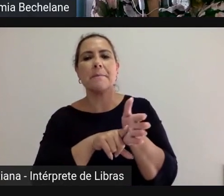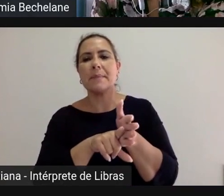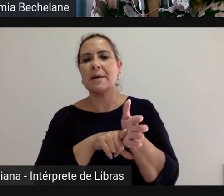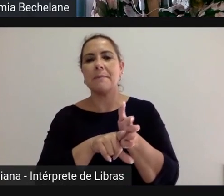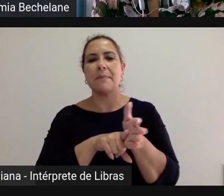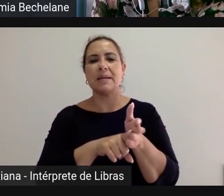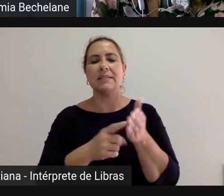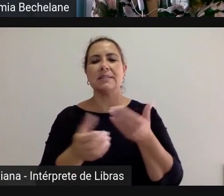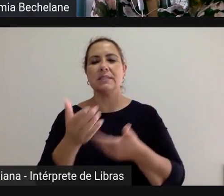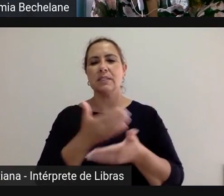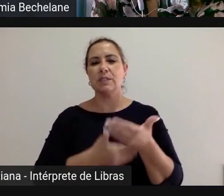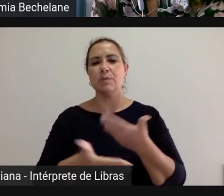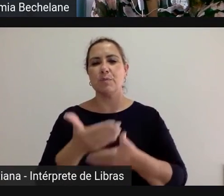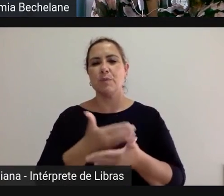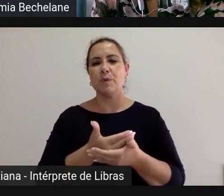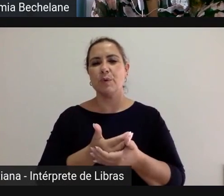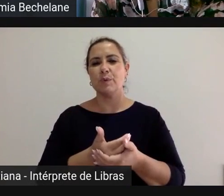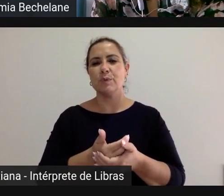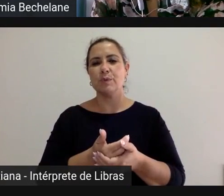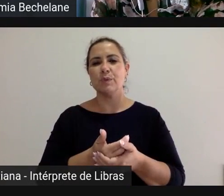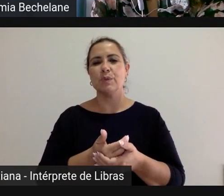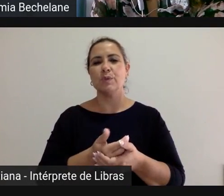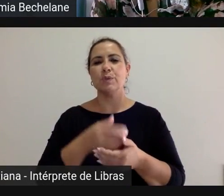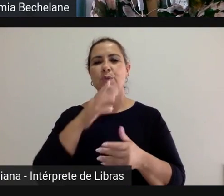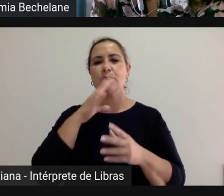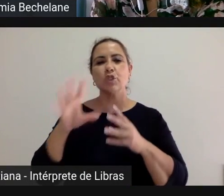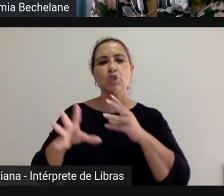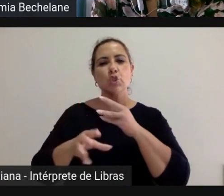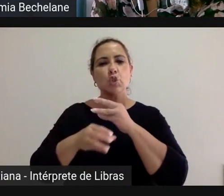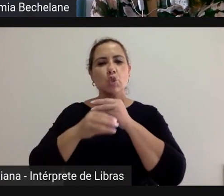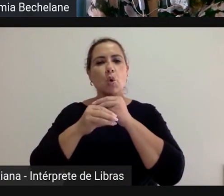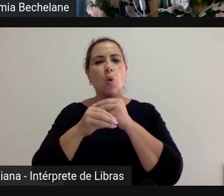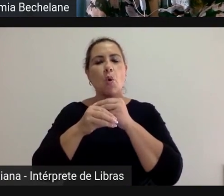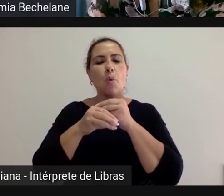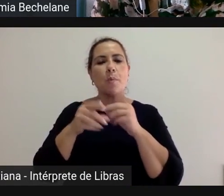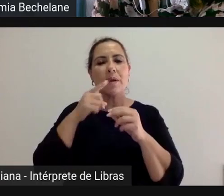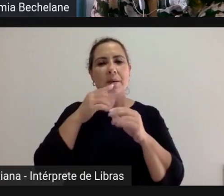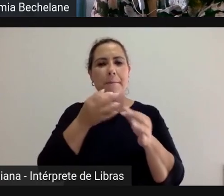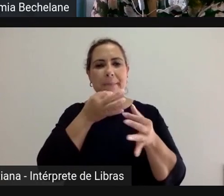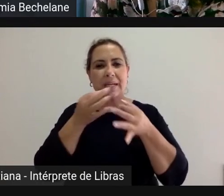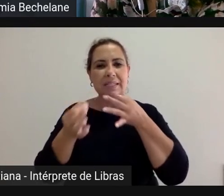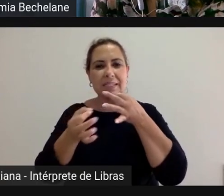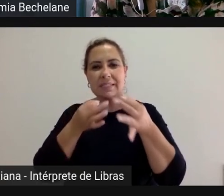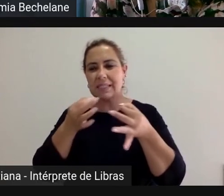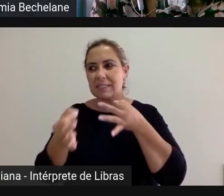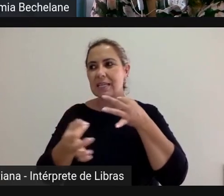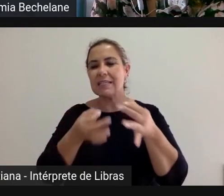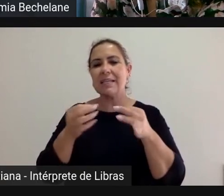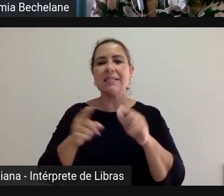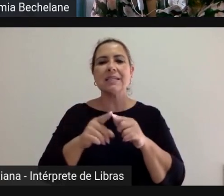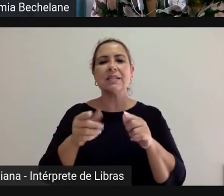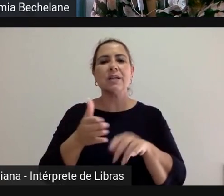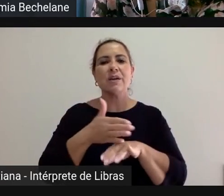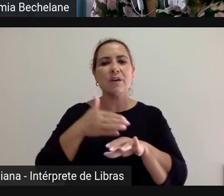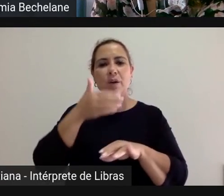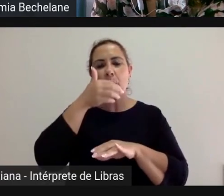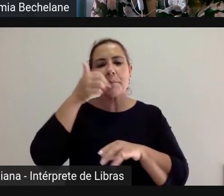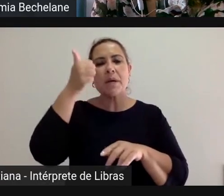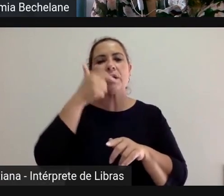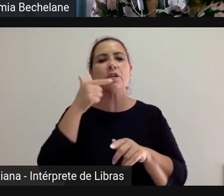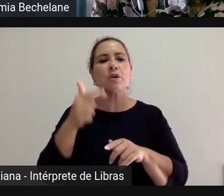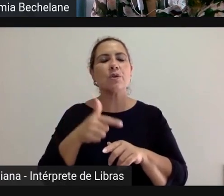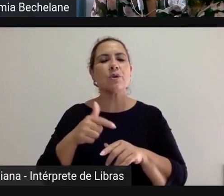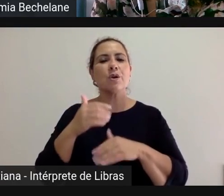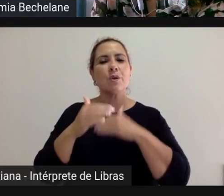um arcabouço de complemento, de sugestões que venham a contribuir para aprimorar o processo, aprimorar